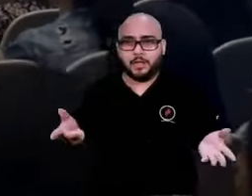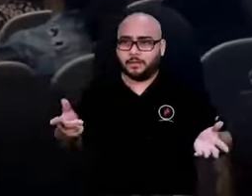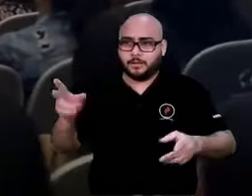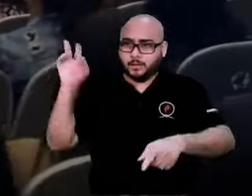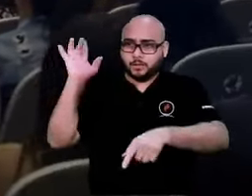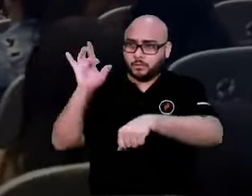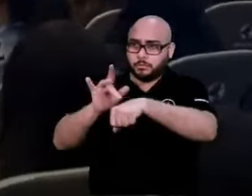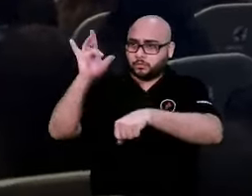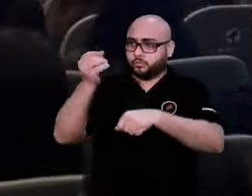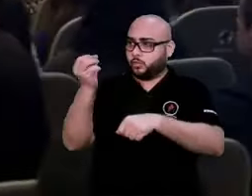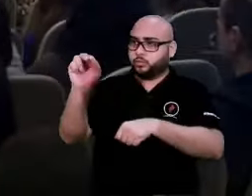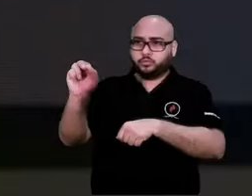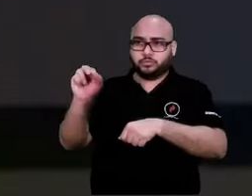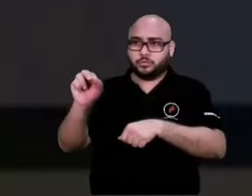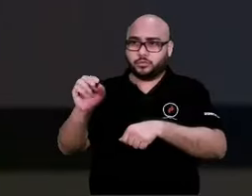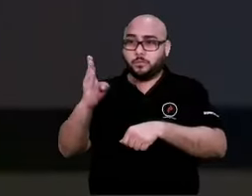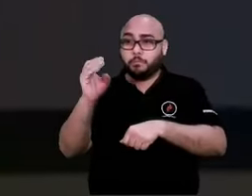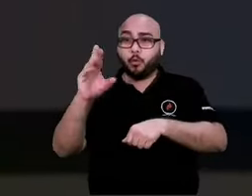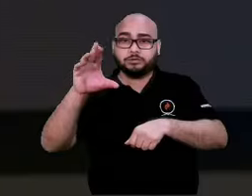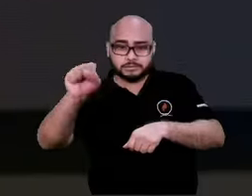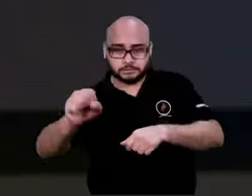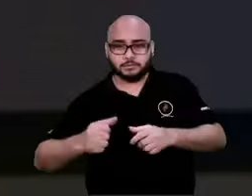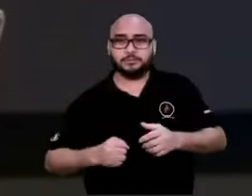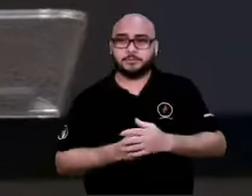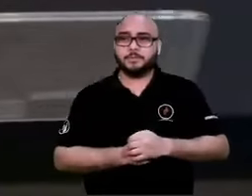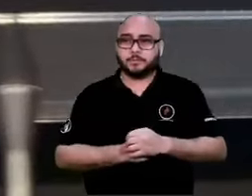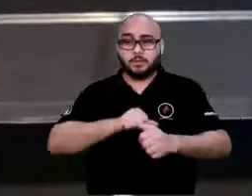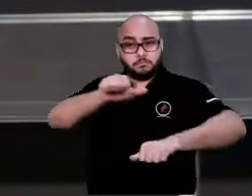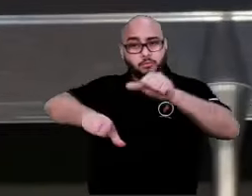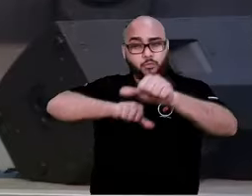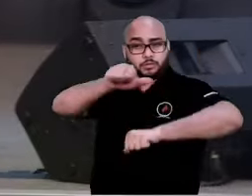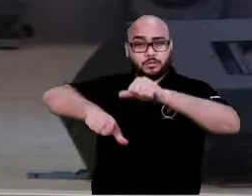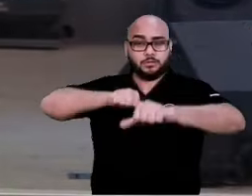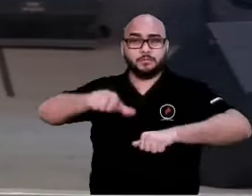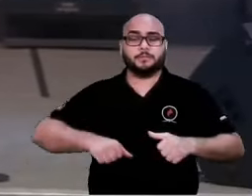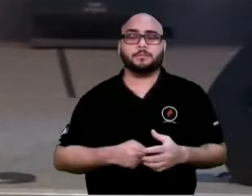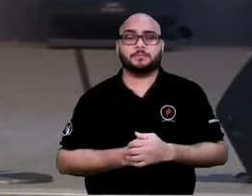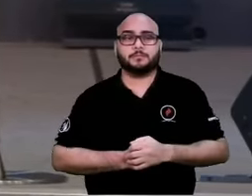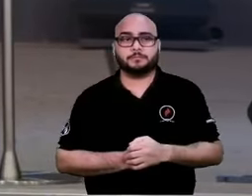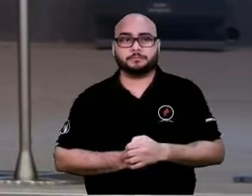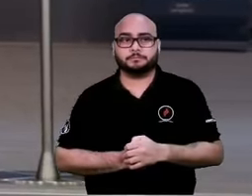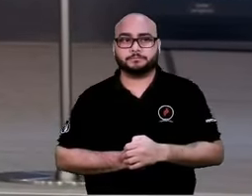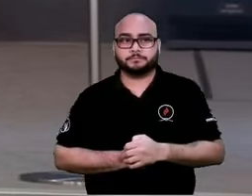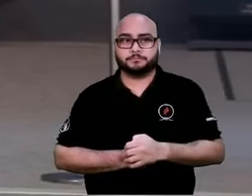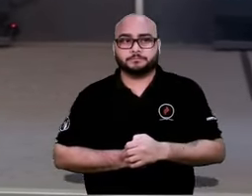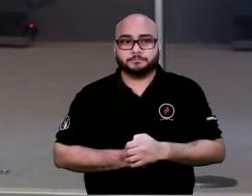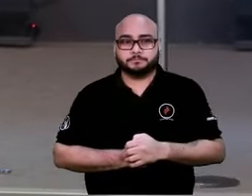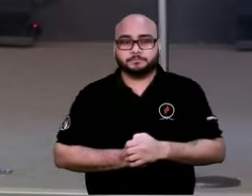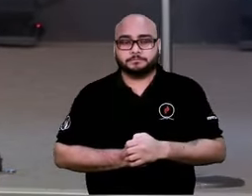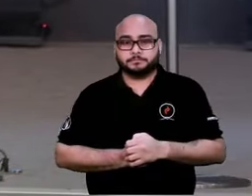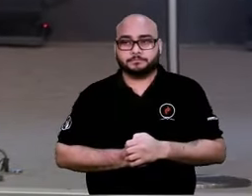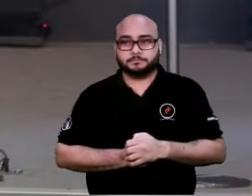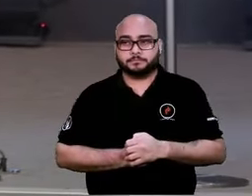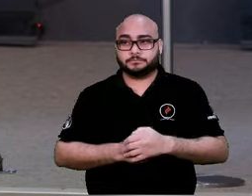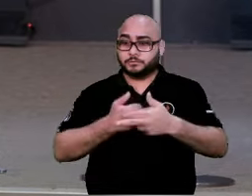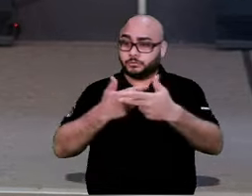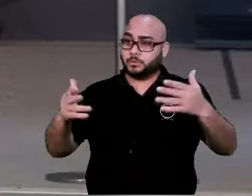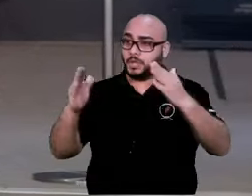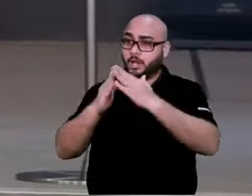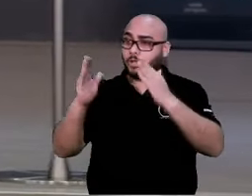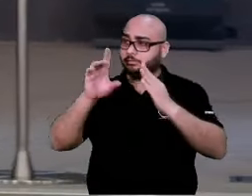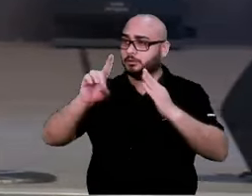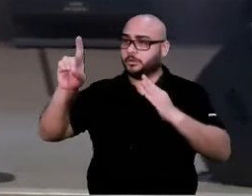guerra, achando que ganhou a batalha. Levou os escudos de ouro, levou as coisas da casa de Deus, as coisas da casa do